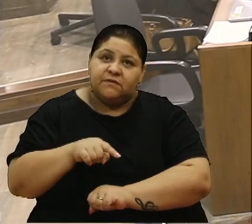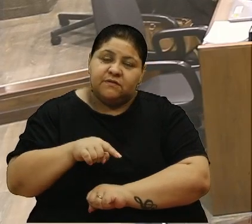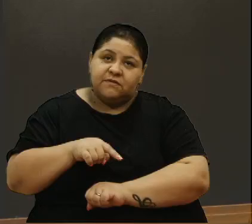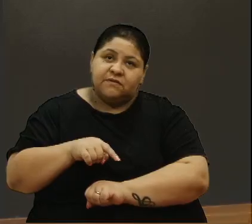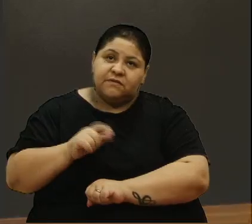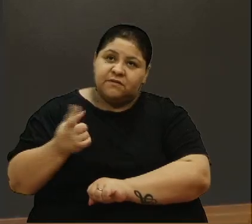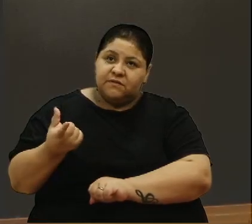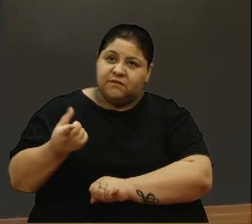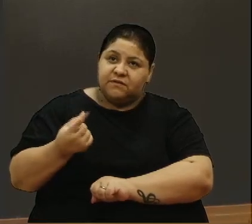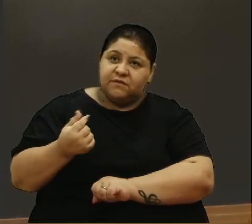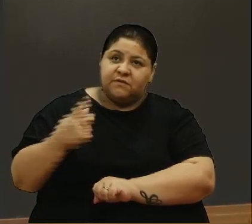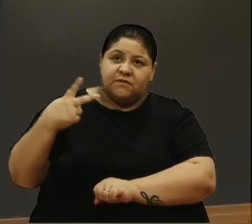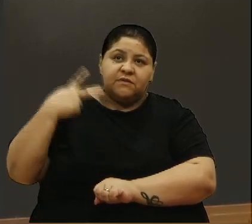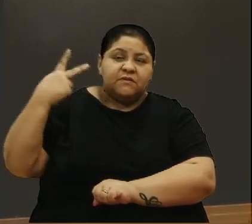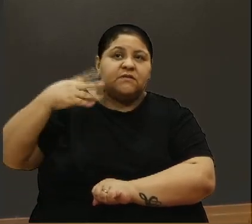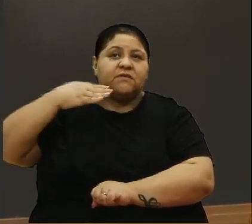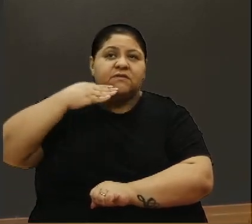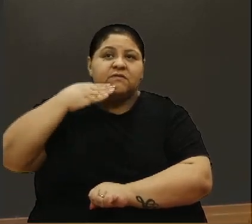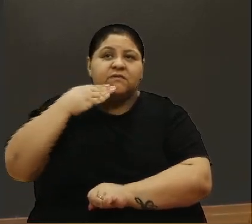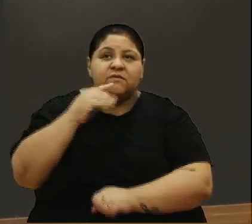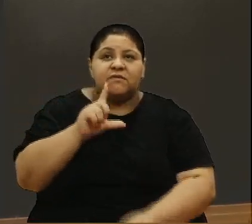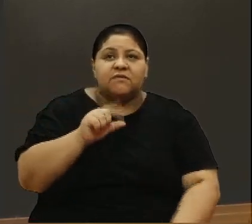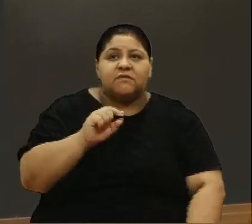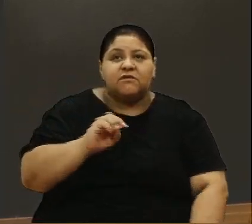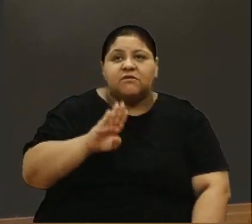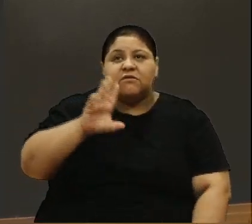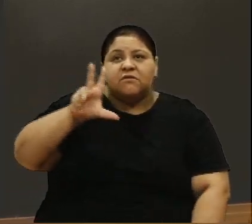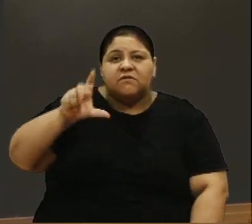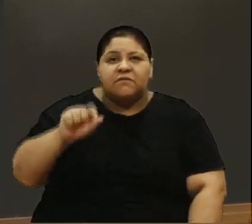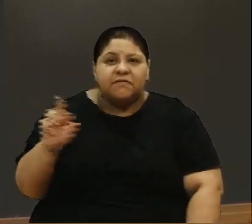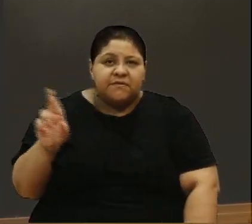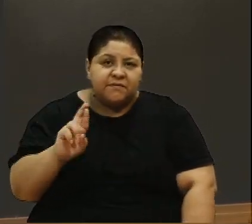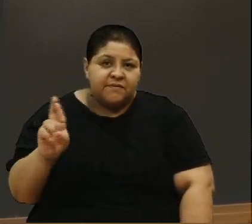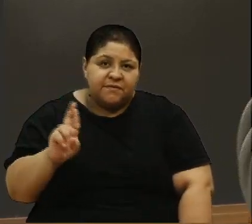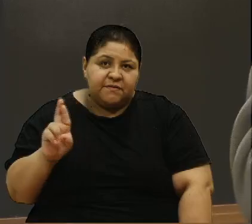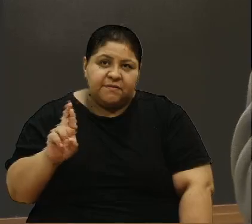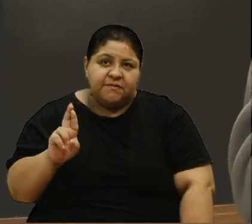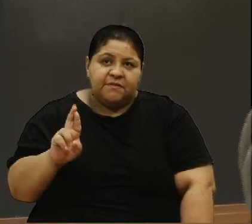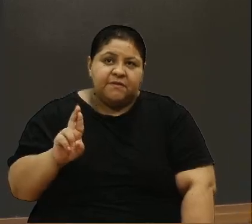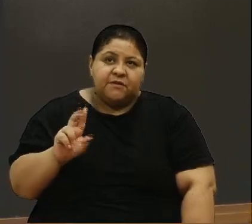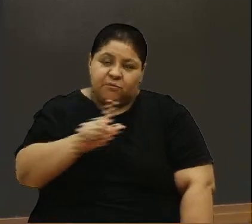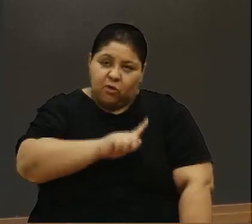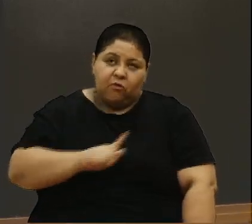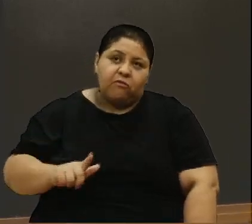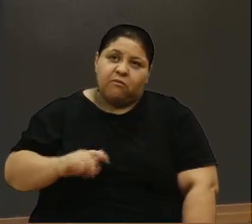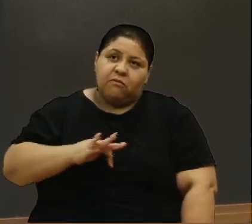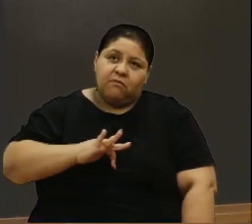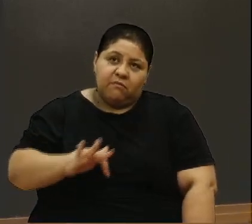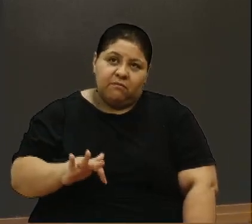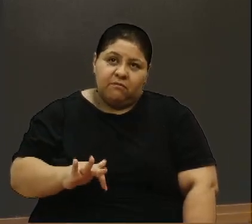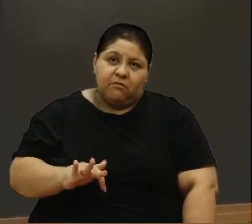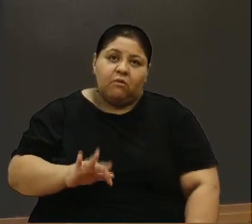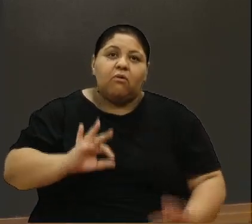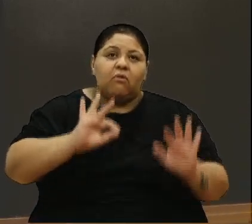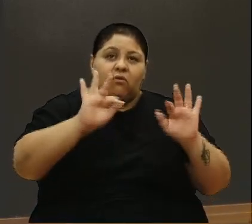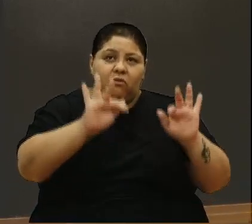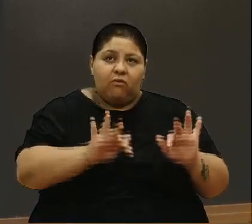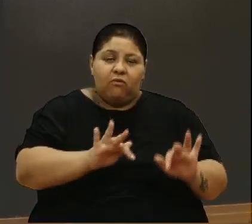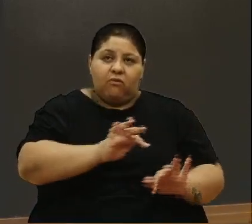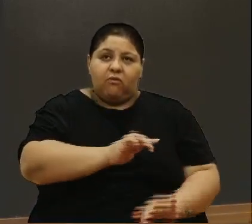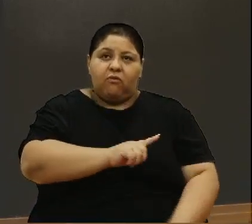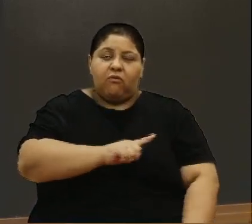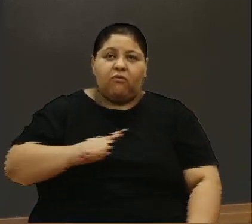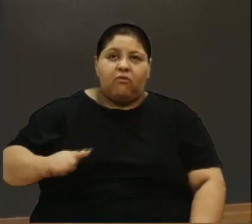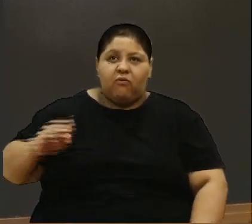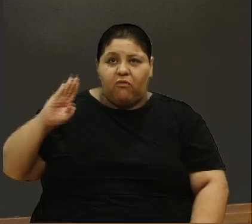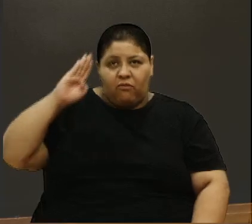valor aqui pelo vereador Alexandre Bortoluzzi de 10 bilhões de reais supostamente expendidos pelo governo federal. A isenção do governo